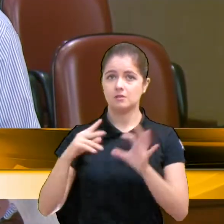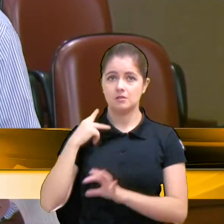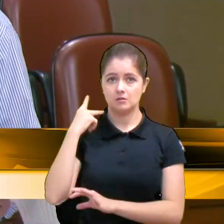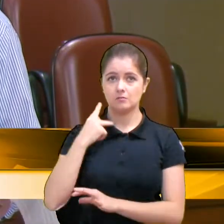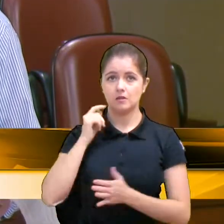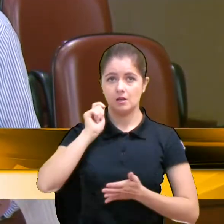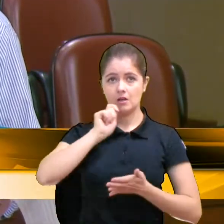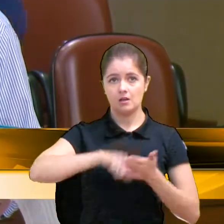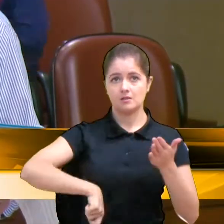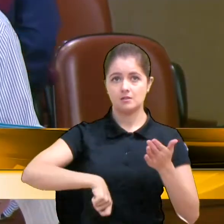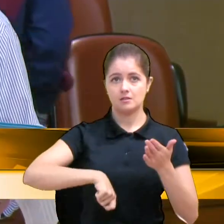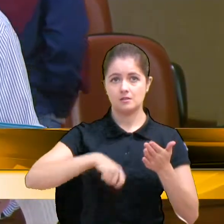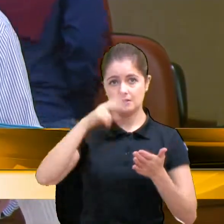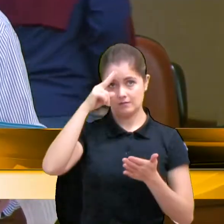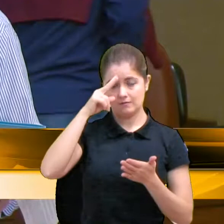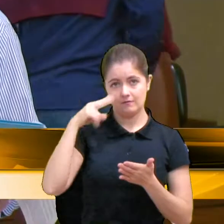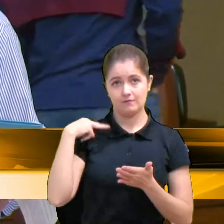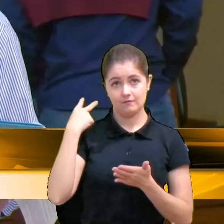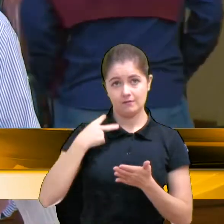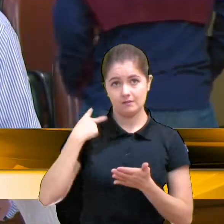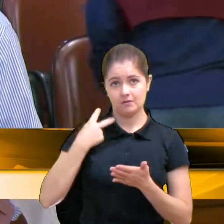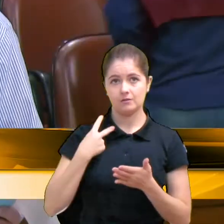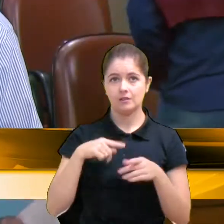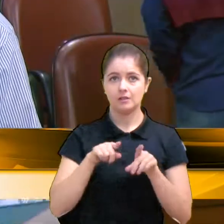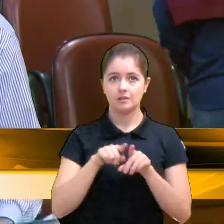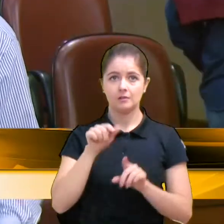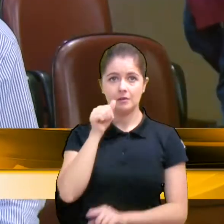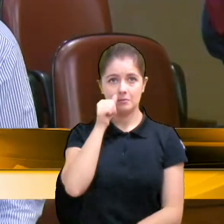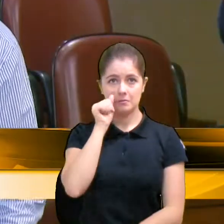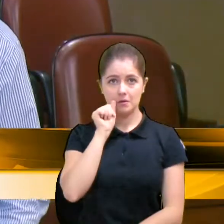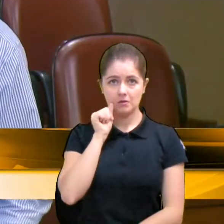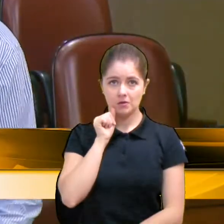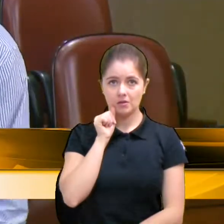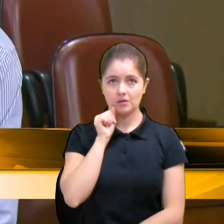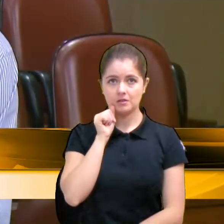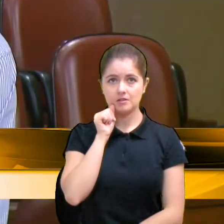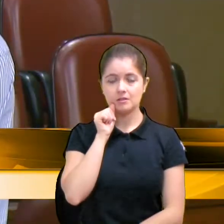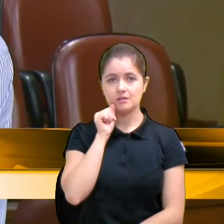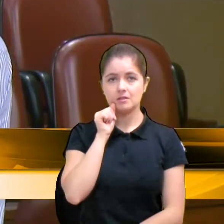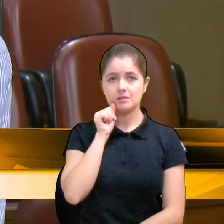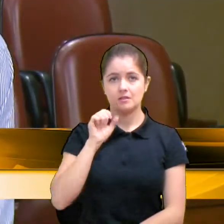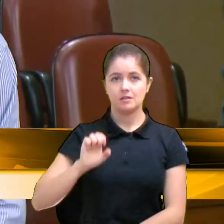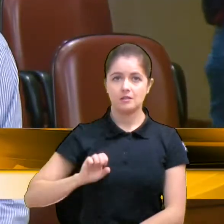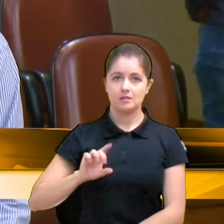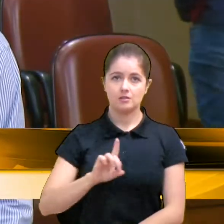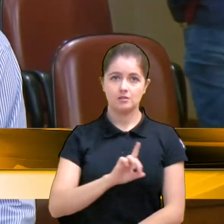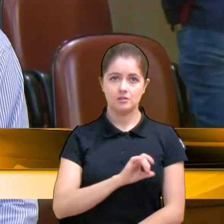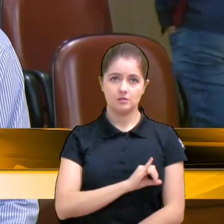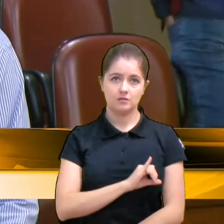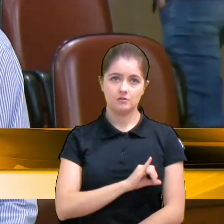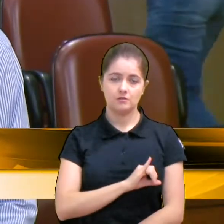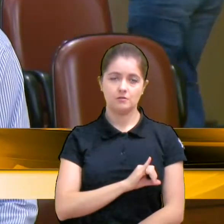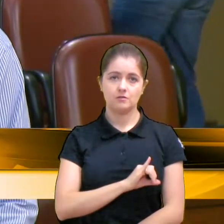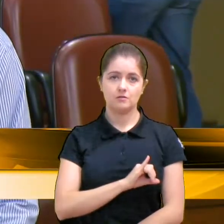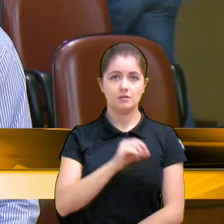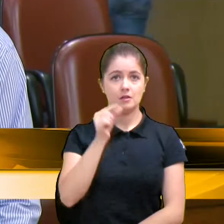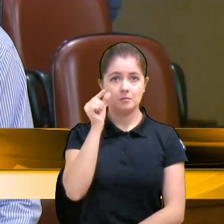como relator e ainda os vereadores da comissão, Paulo Iores, Ed Carlos Pereira de Souza, Paulo Fernando Périco